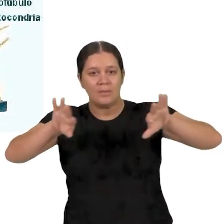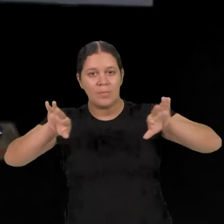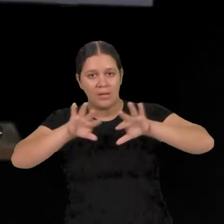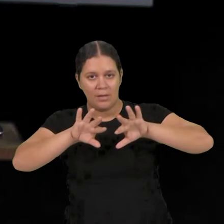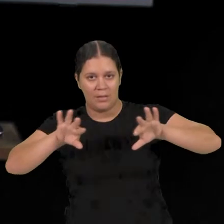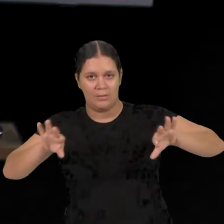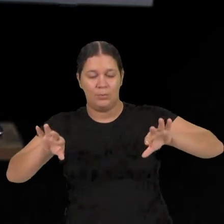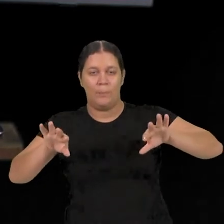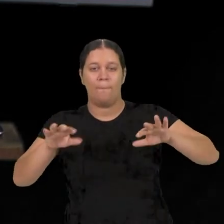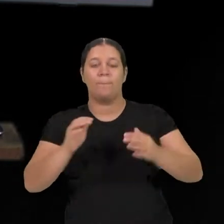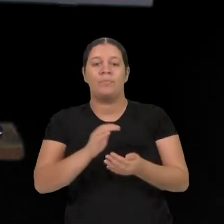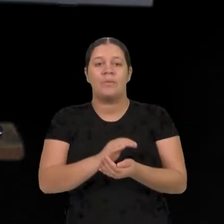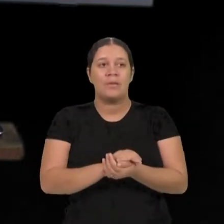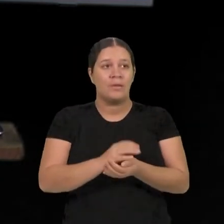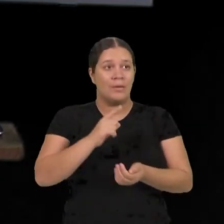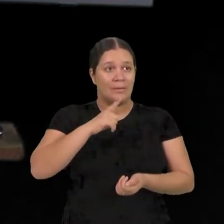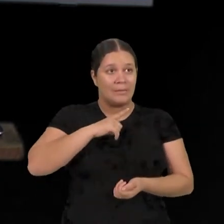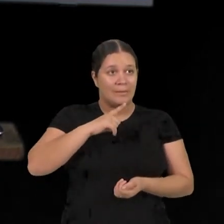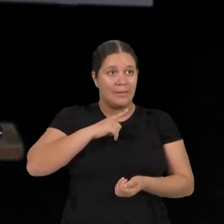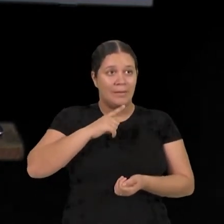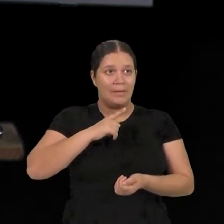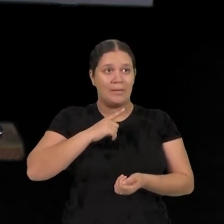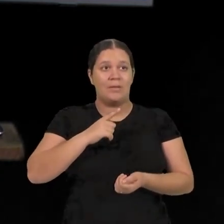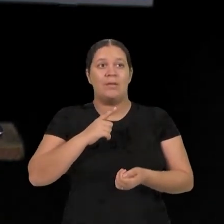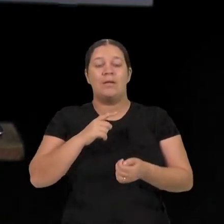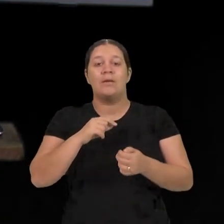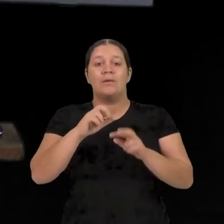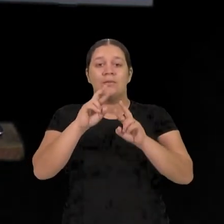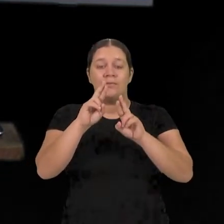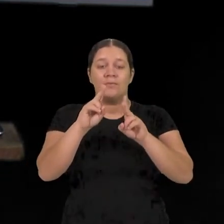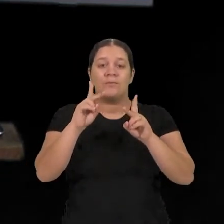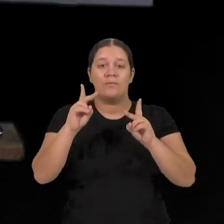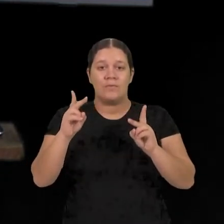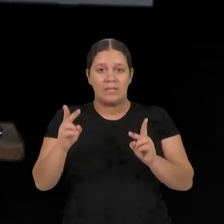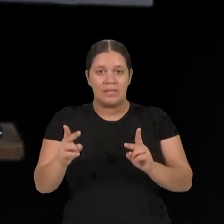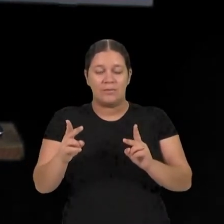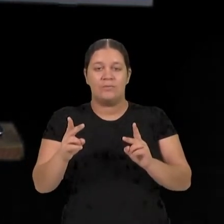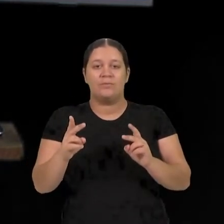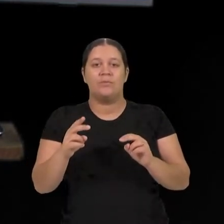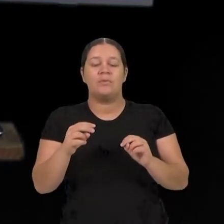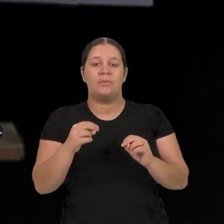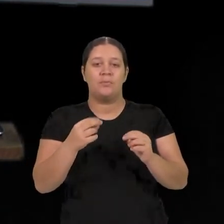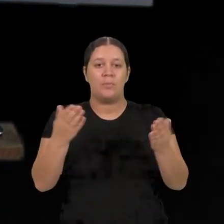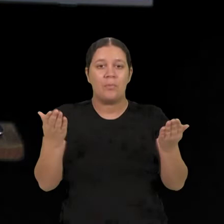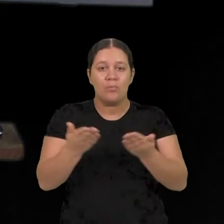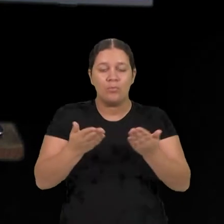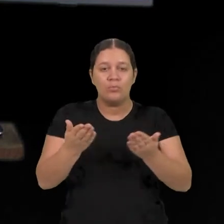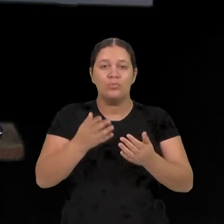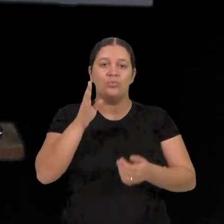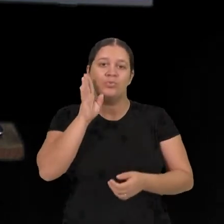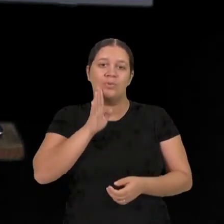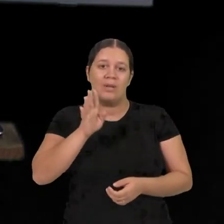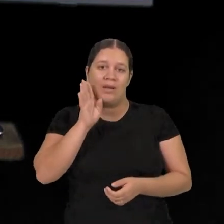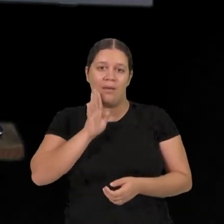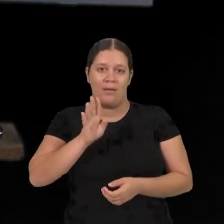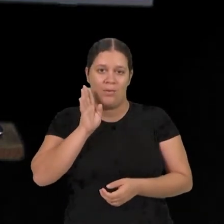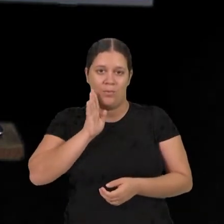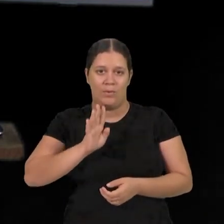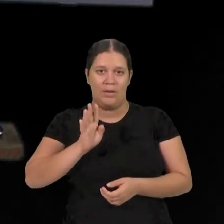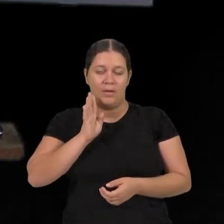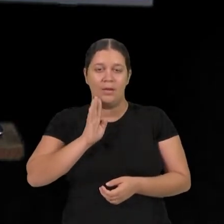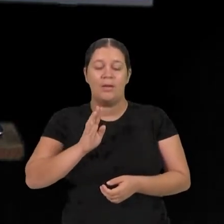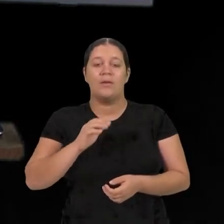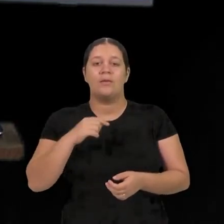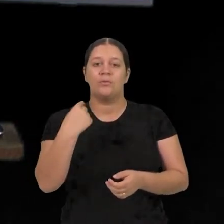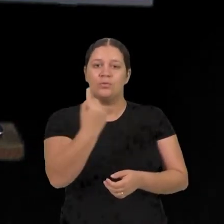Então, o citoesqueleto, ele vai trabalhar tanto... Tem uma série de funções, é muito legal